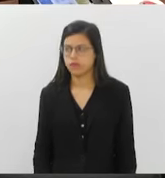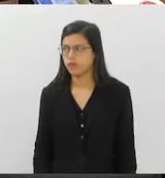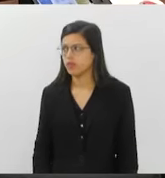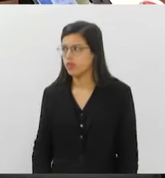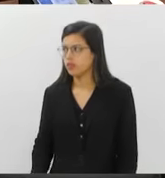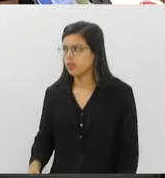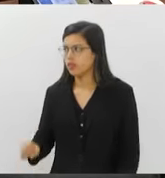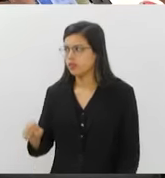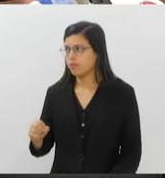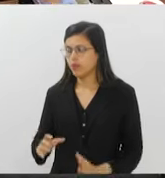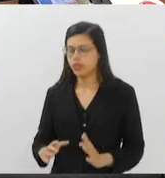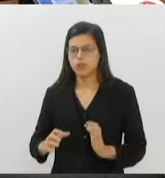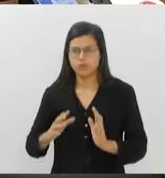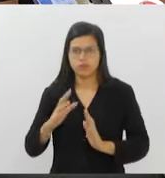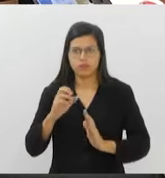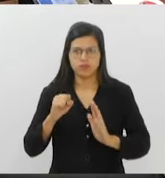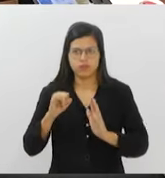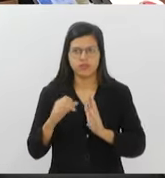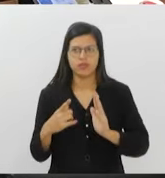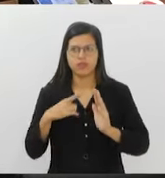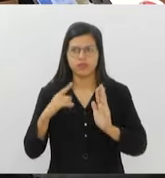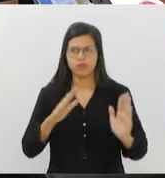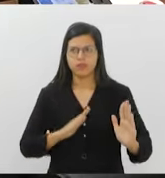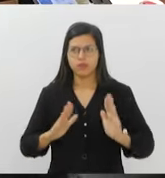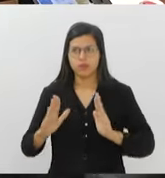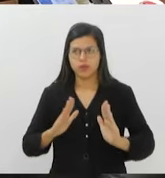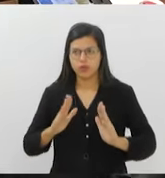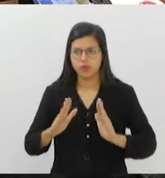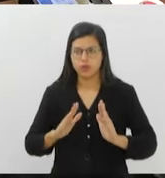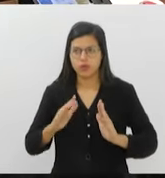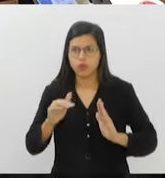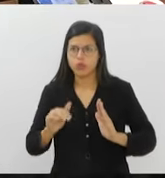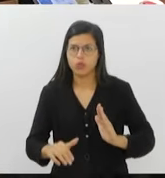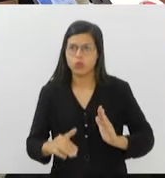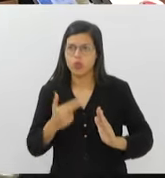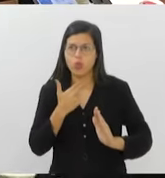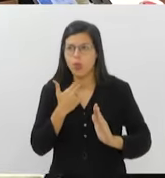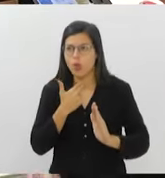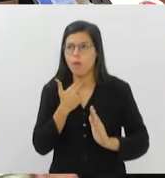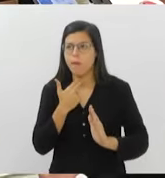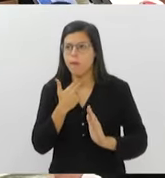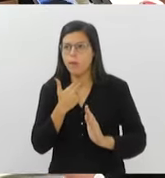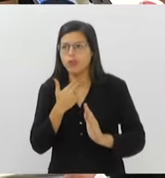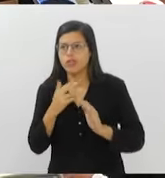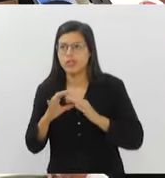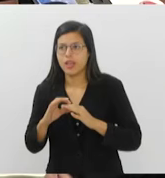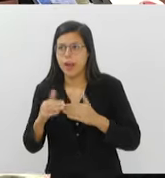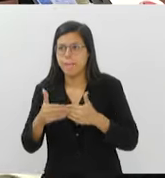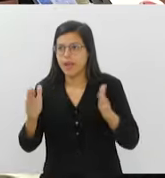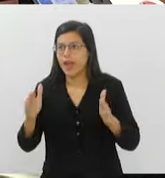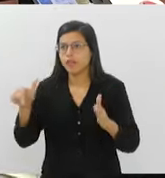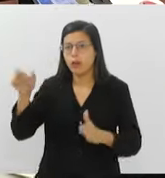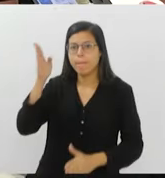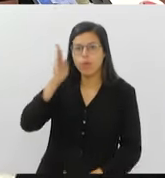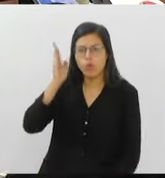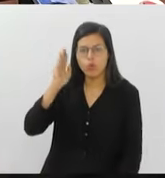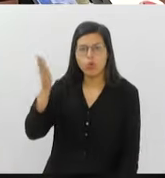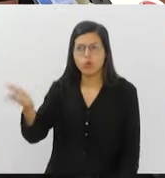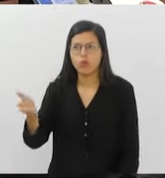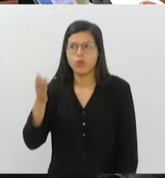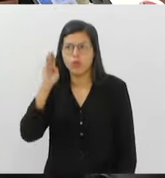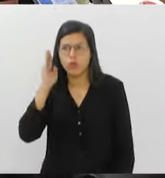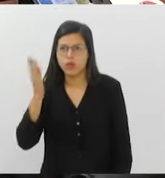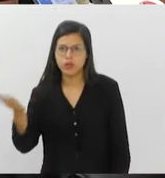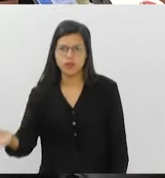não é indefinidamente. Se uma coisa está delimitada, não pode ser indefinidamente. Ele é burro. É burrice. Ou seja,